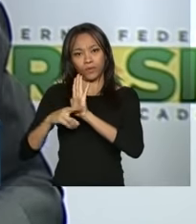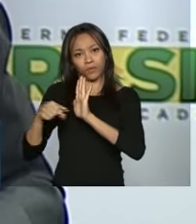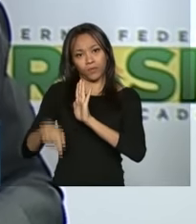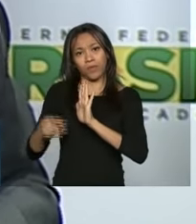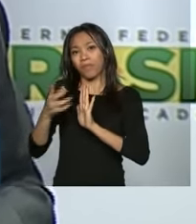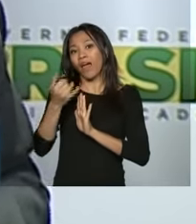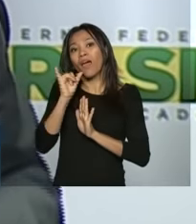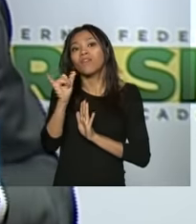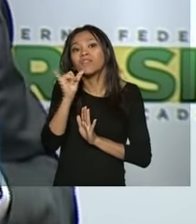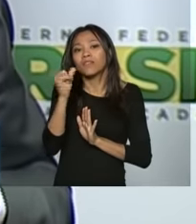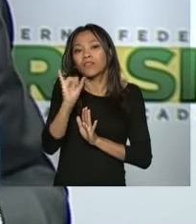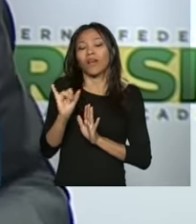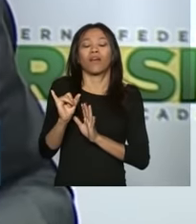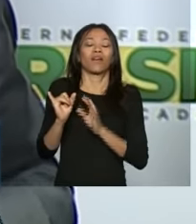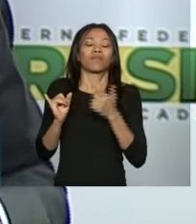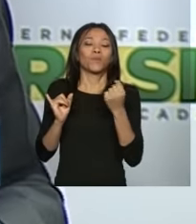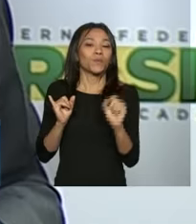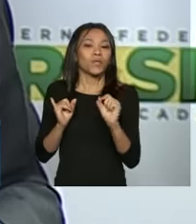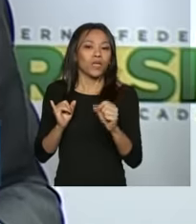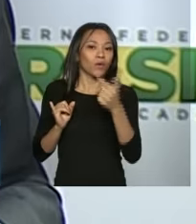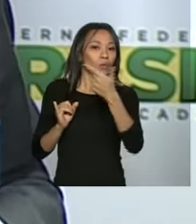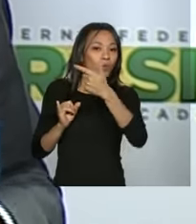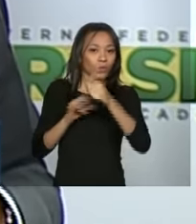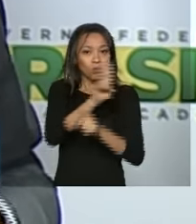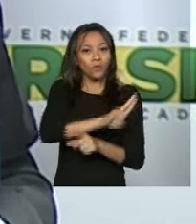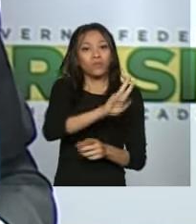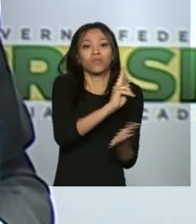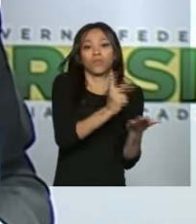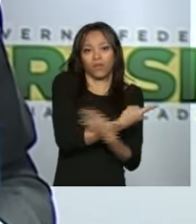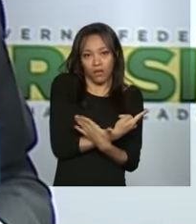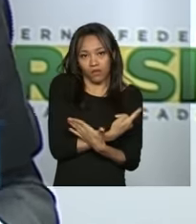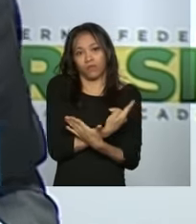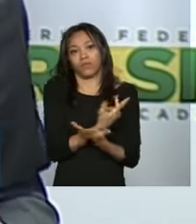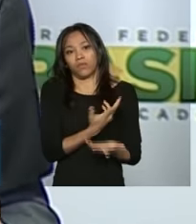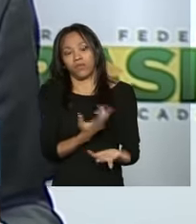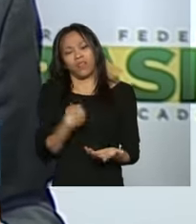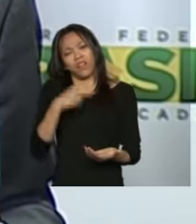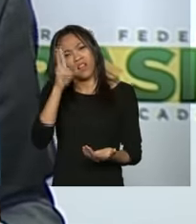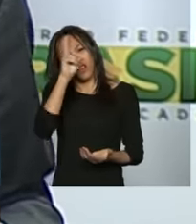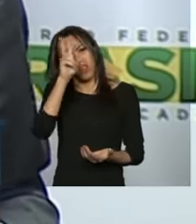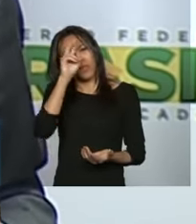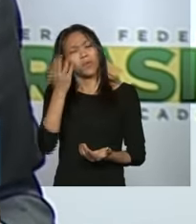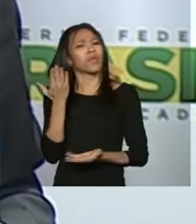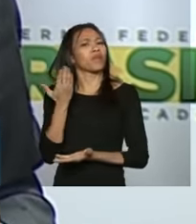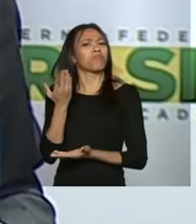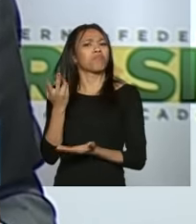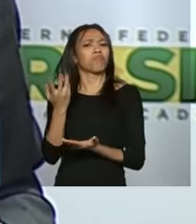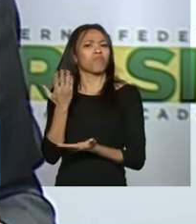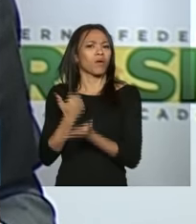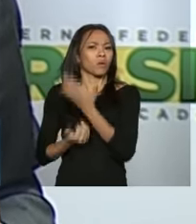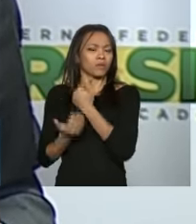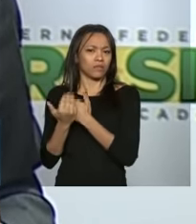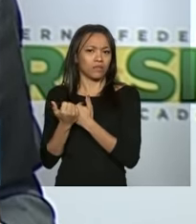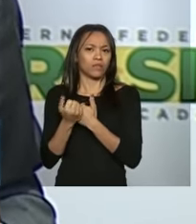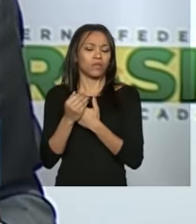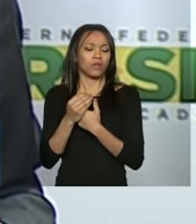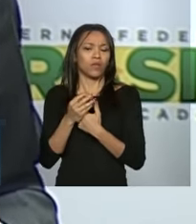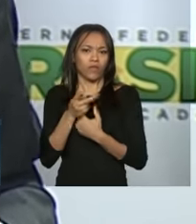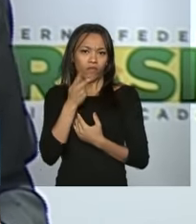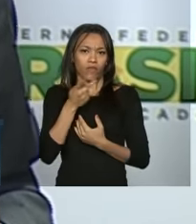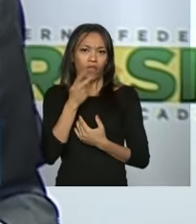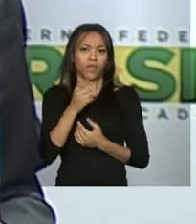margem para a utilização inadequada Porque infelizmente lembra da história do bem credencial que eu tava me